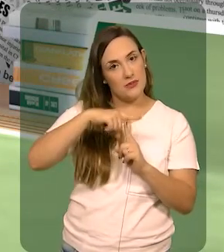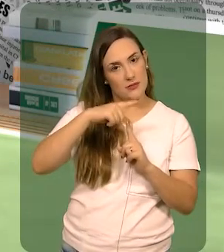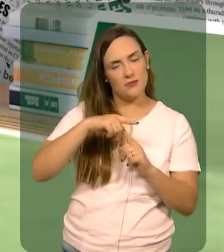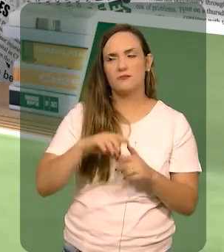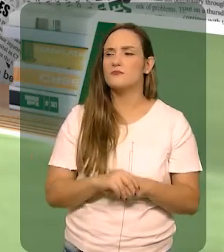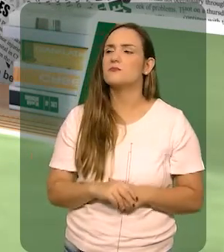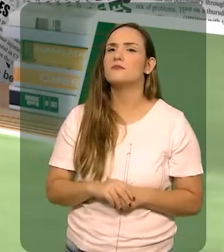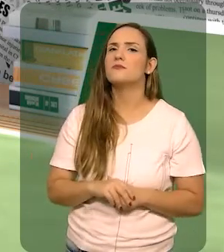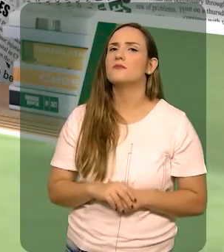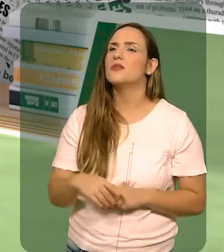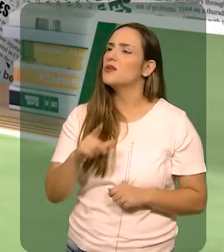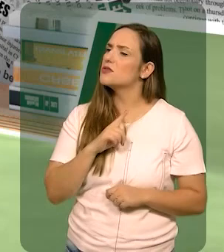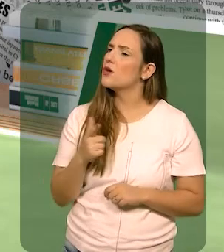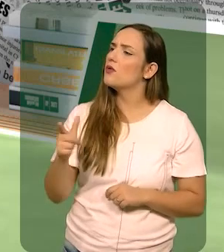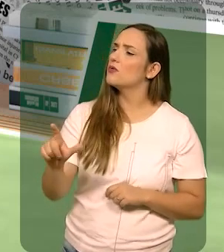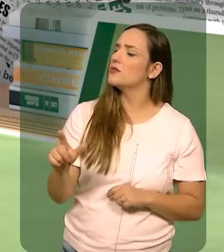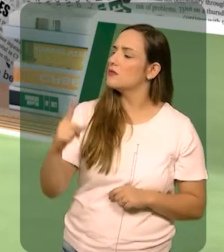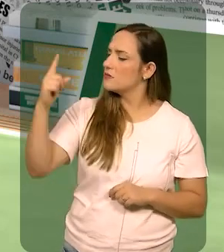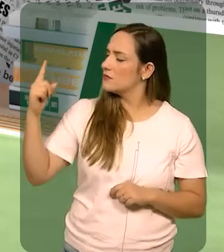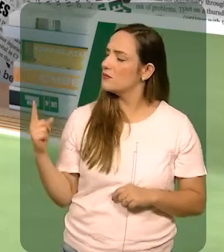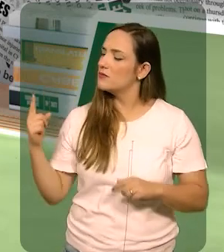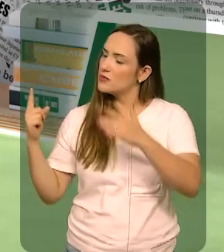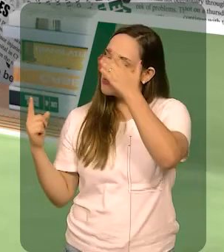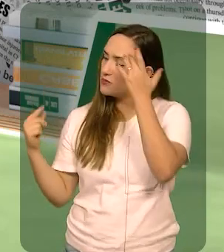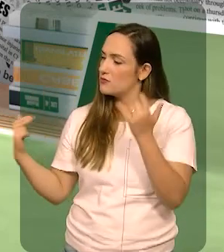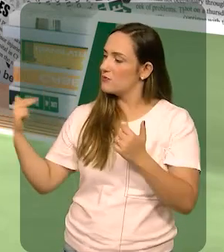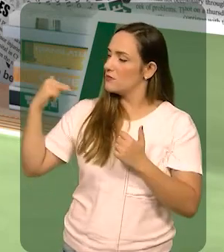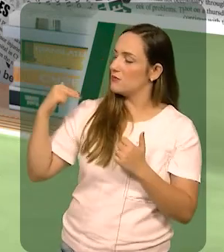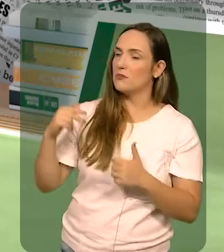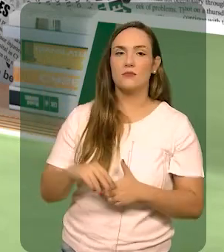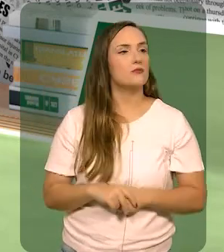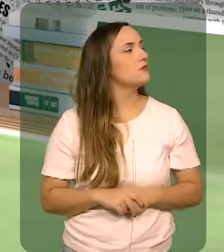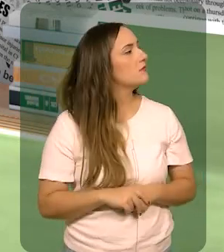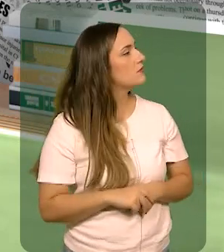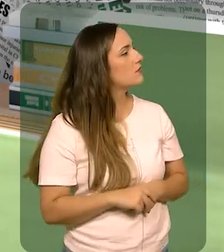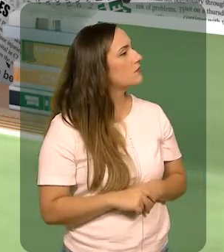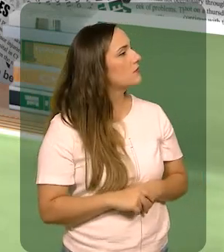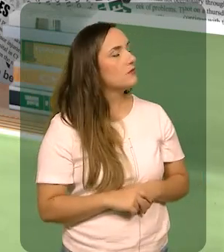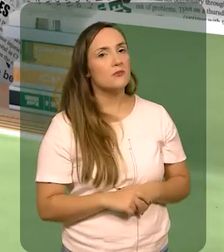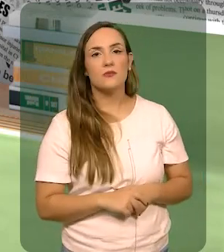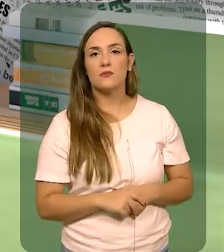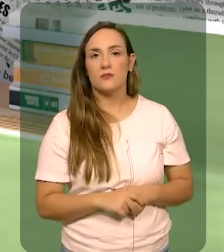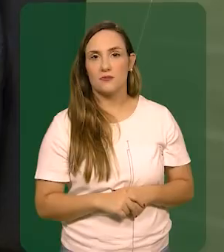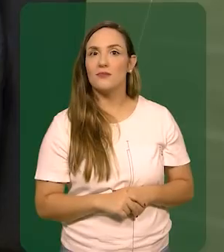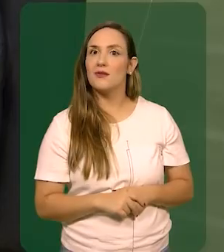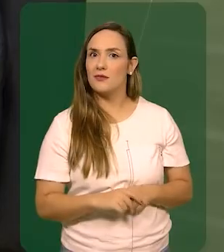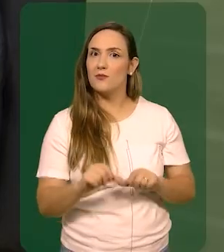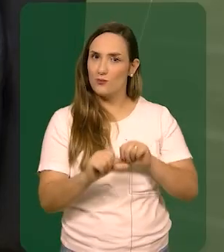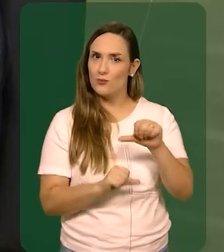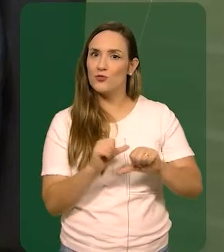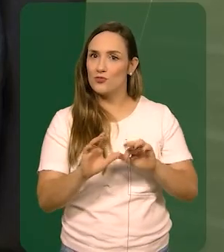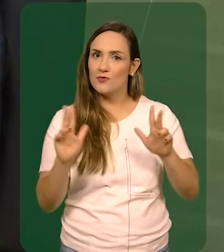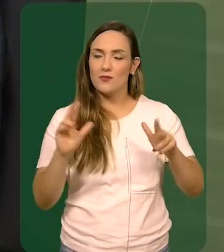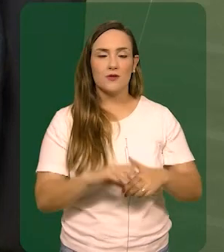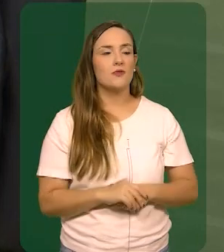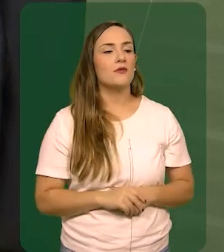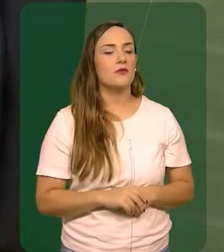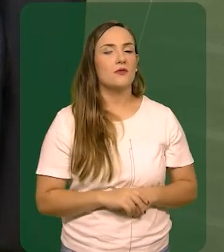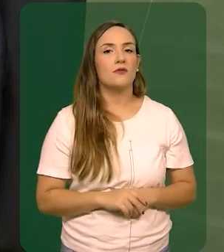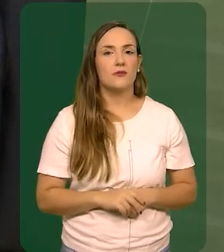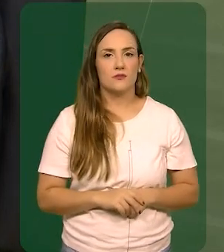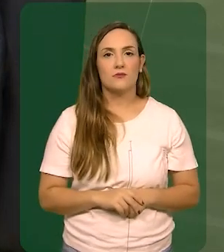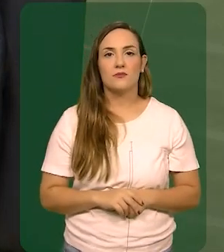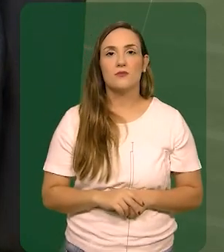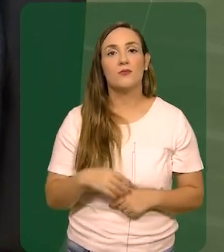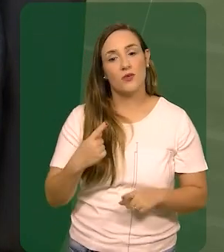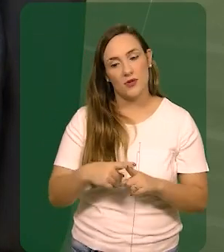Terena. Aí tinha um bolsista do meu lado. Aí ele falou, eu sou Suelver, até na apresentação